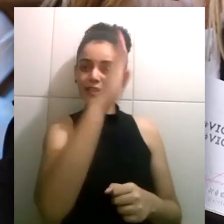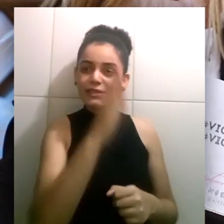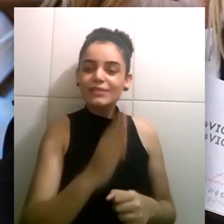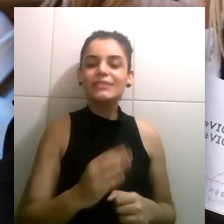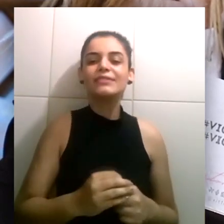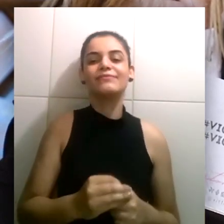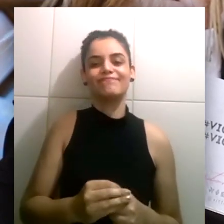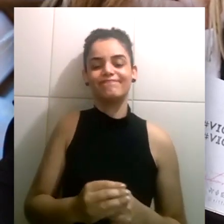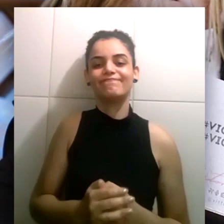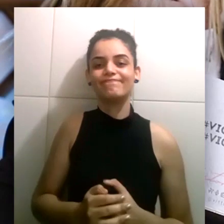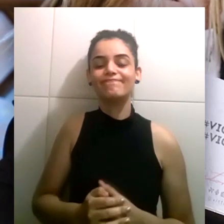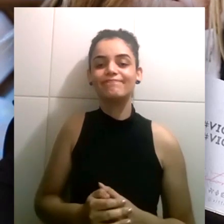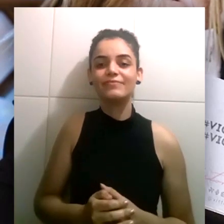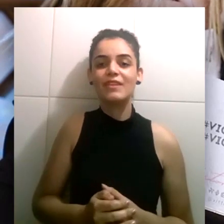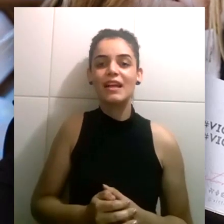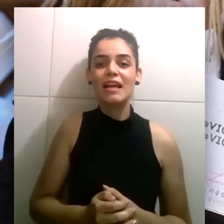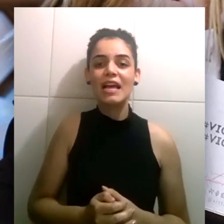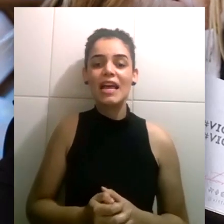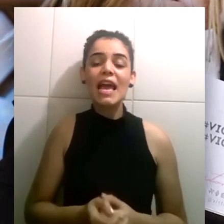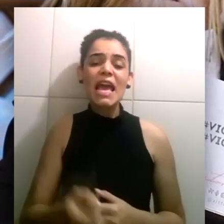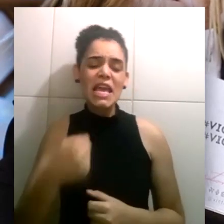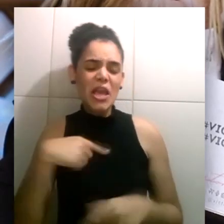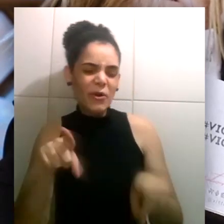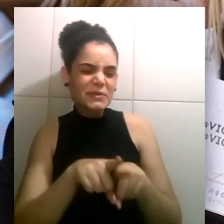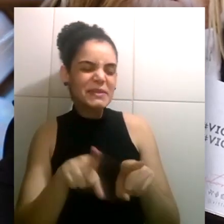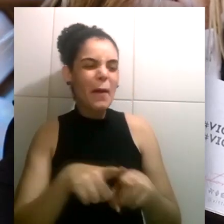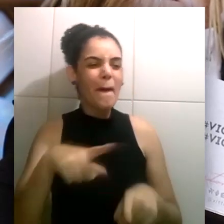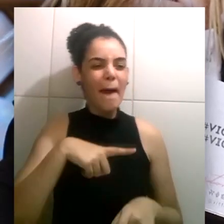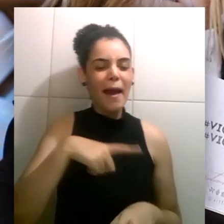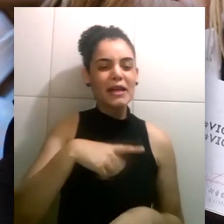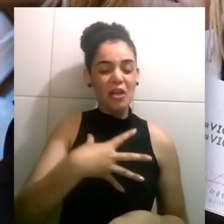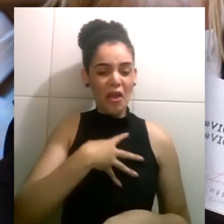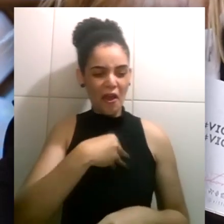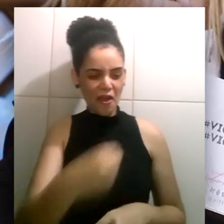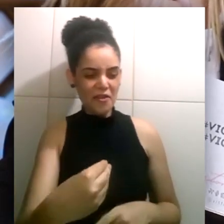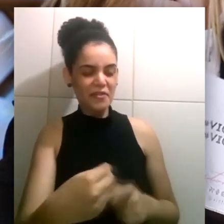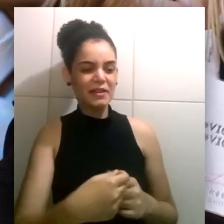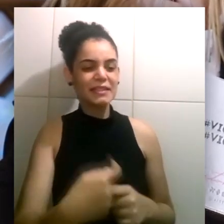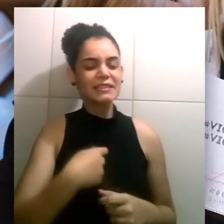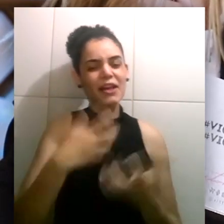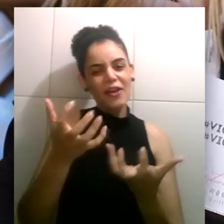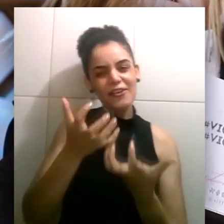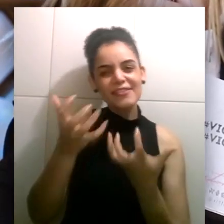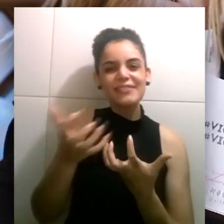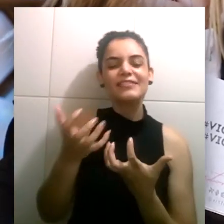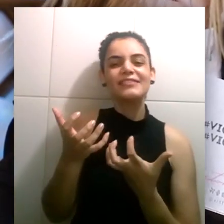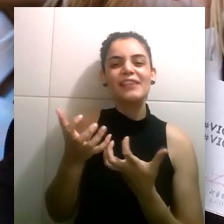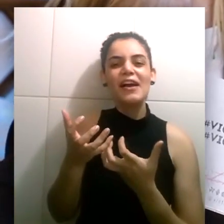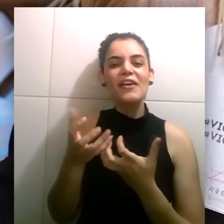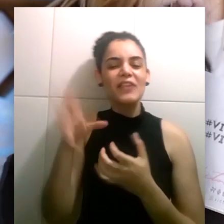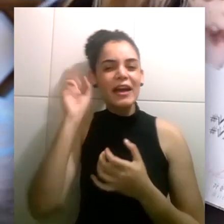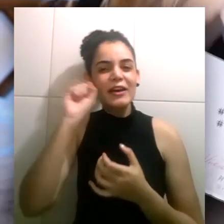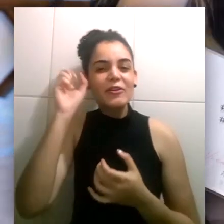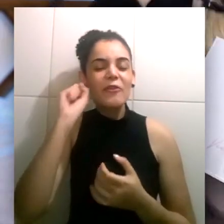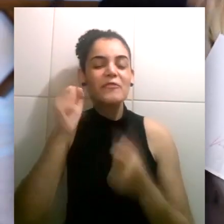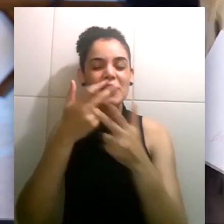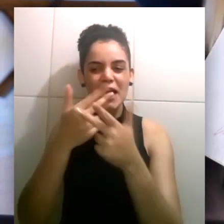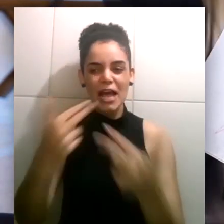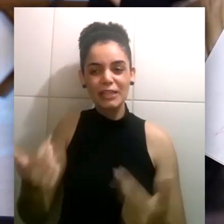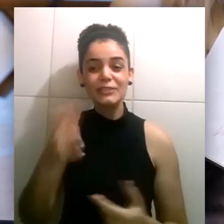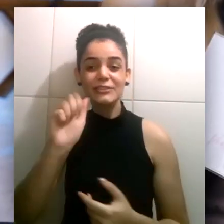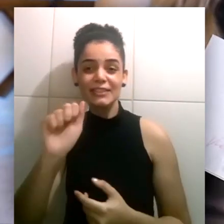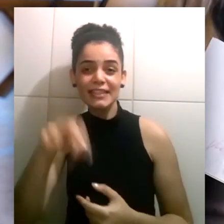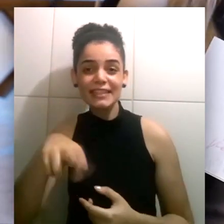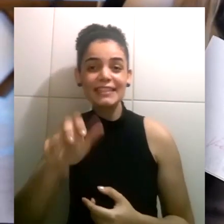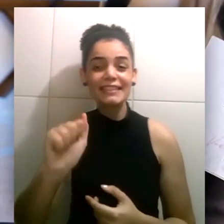Brasil, onde ela tinha bastante ajuda e blá blá blá. E eu também tinha os meus filhos pequenos. Então eu falei, quero ouvir o que ela tem pra